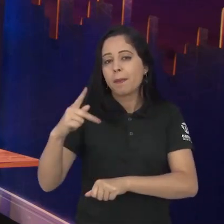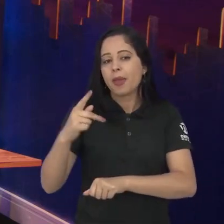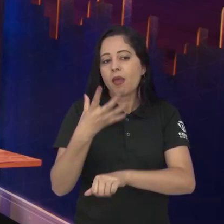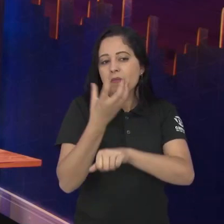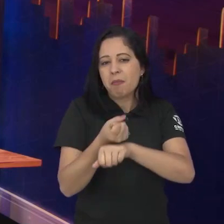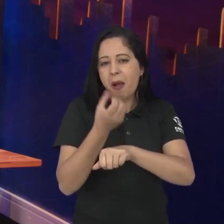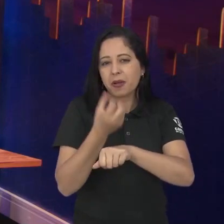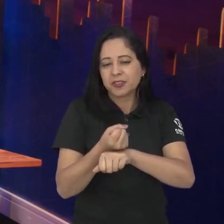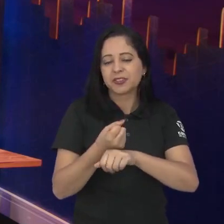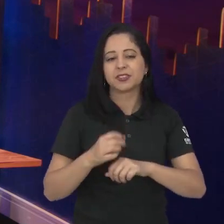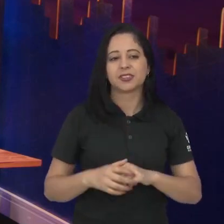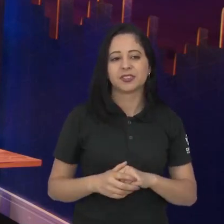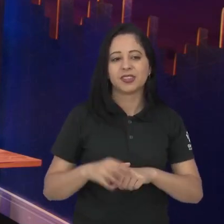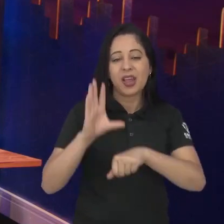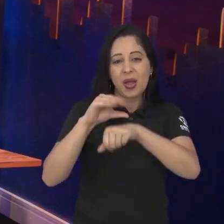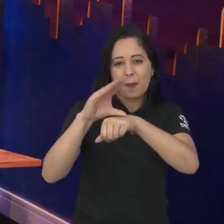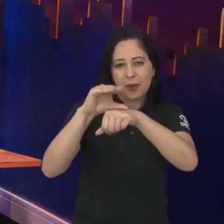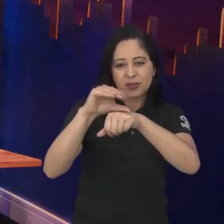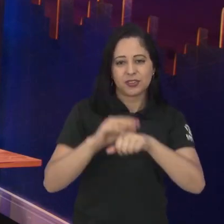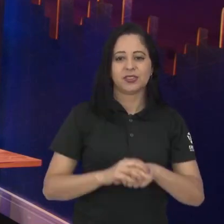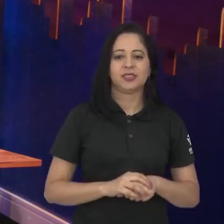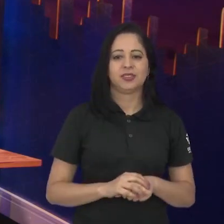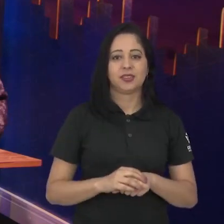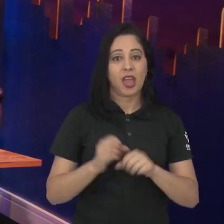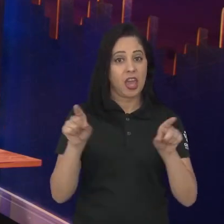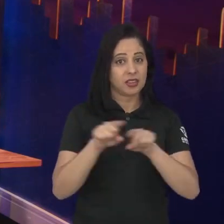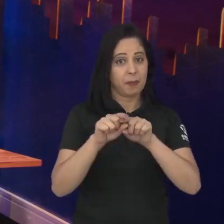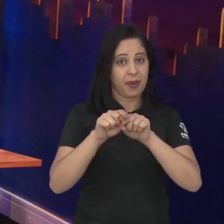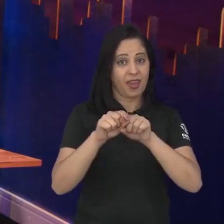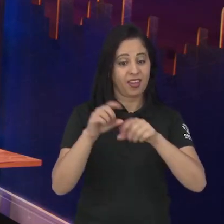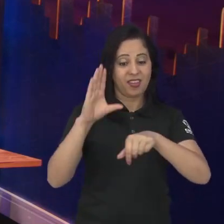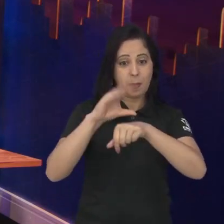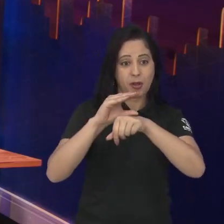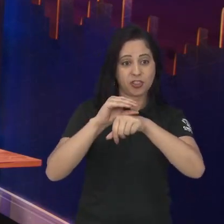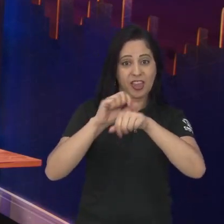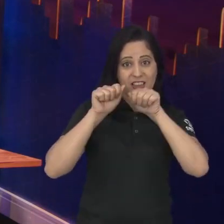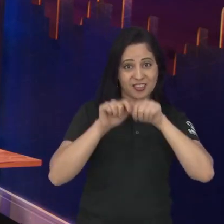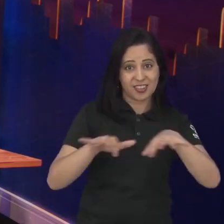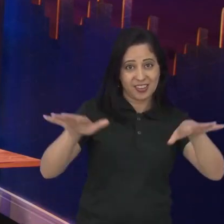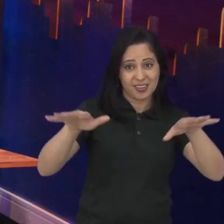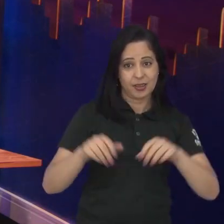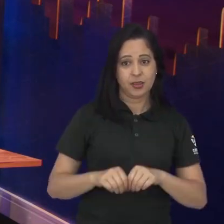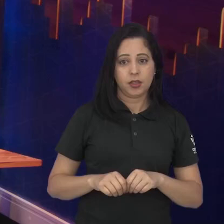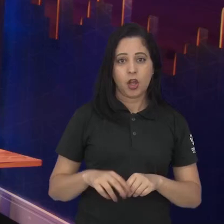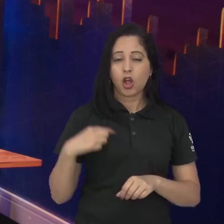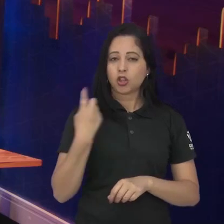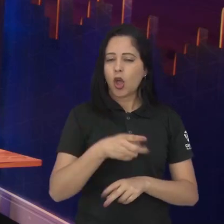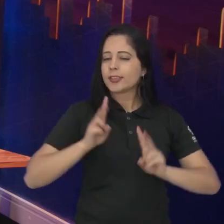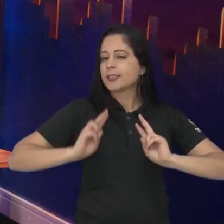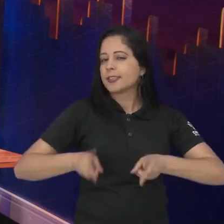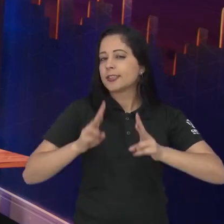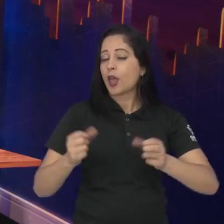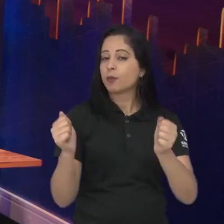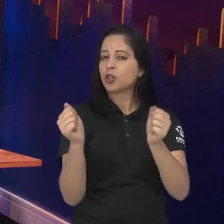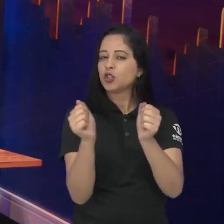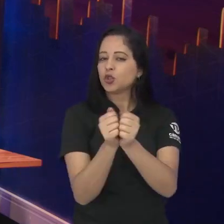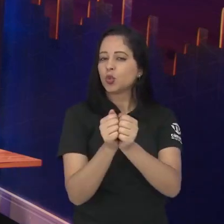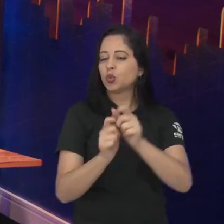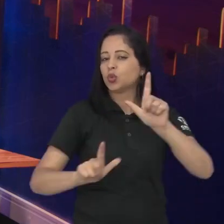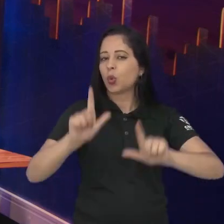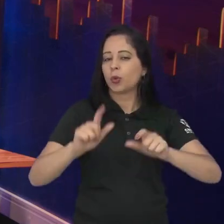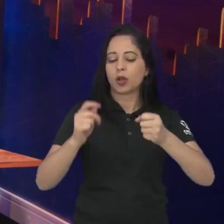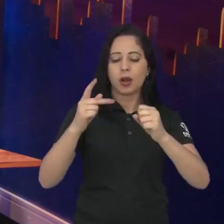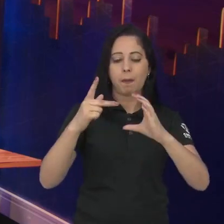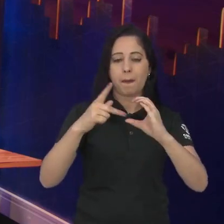aplicativos de podcast. É isso aí, galera. Escuta, assiste, compartilha. A gente está aqui toda semana com um novo Pode Ser